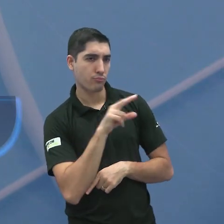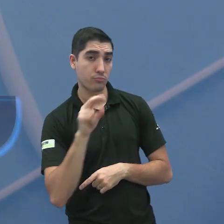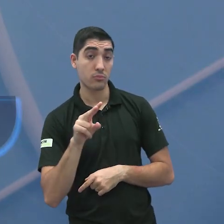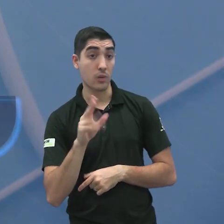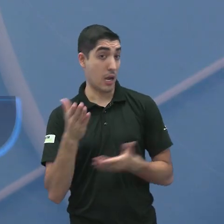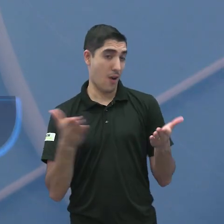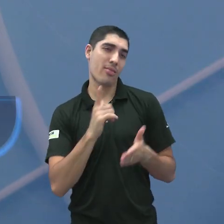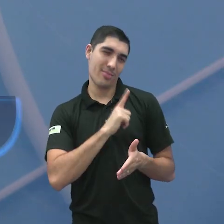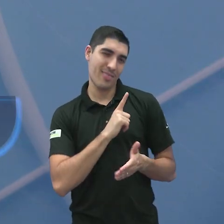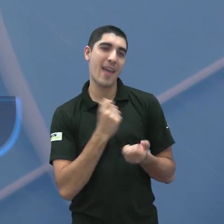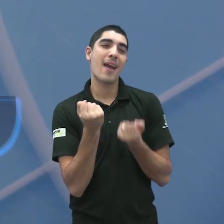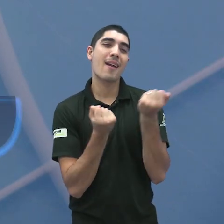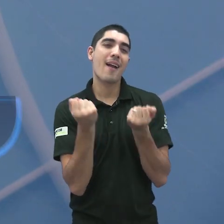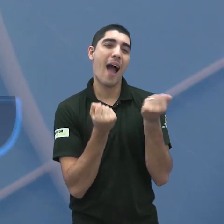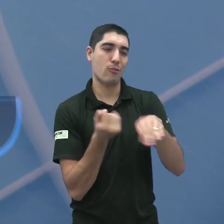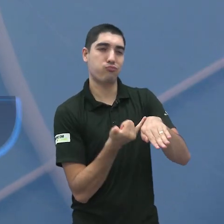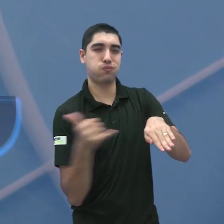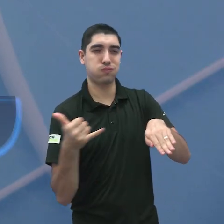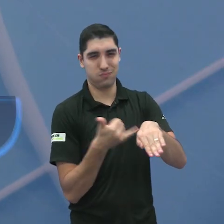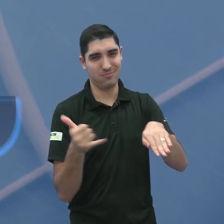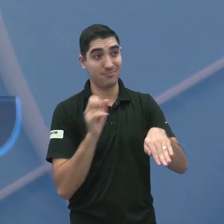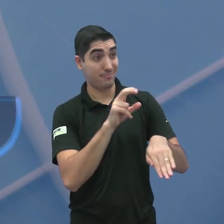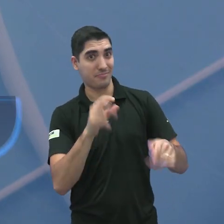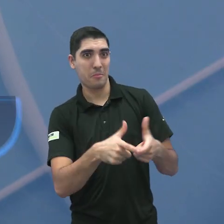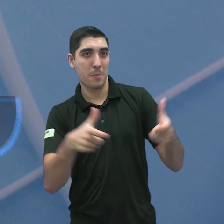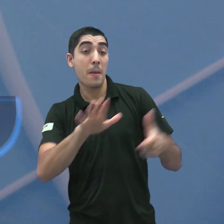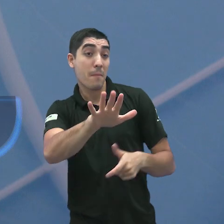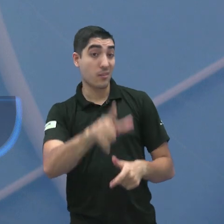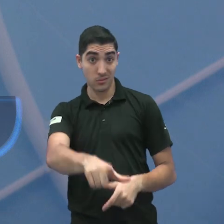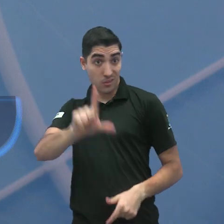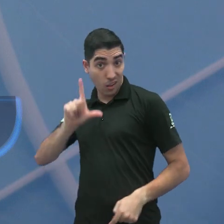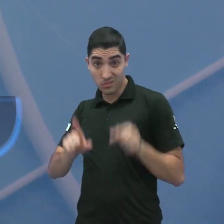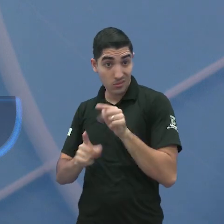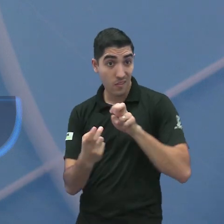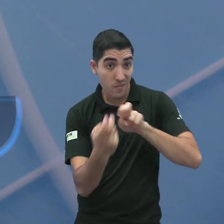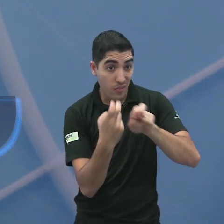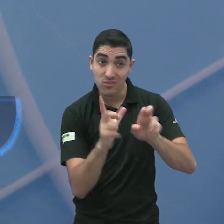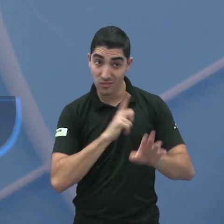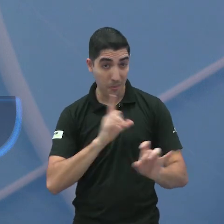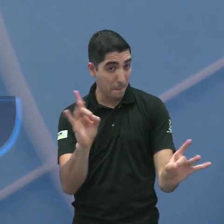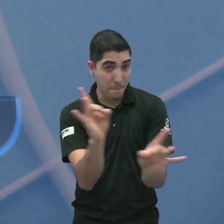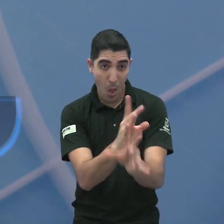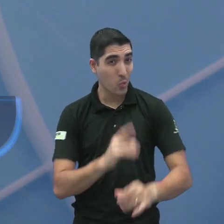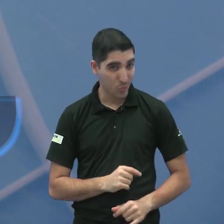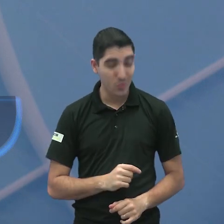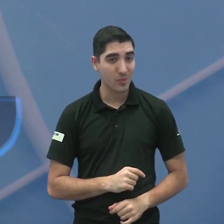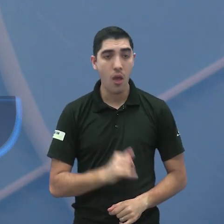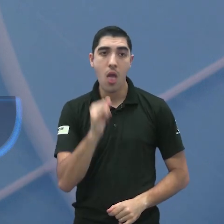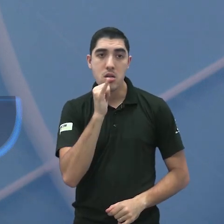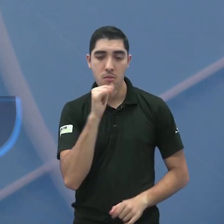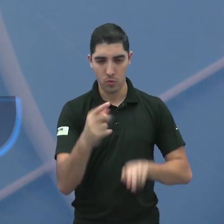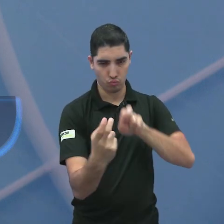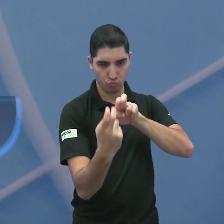agora os carros híbridos estão em alta, né? A ferrovia já trouxe isso de anos. Né? As locomotivas que puxam